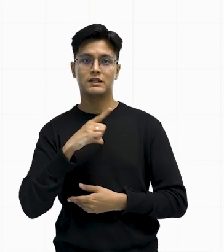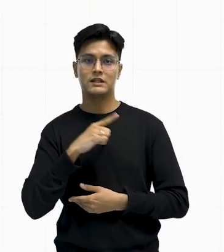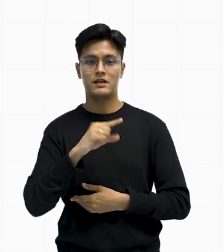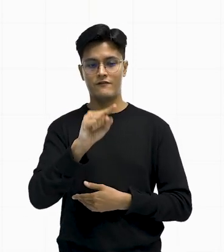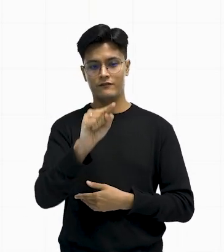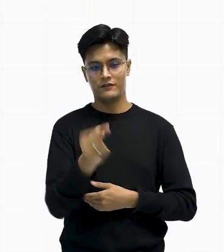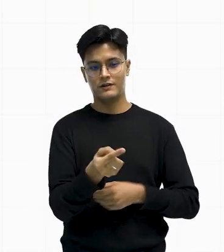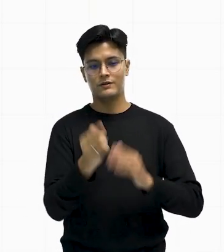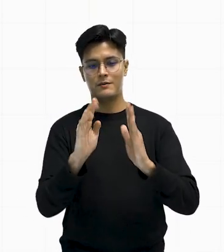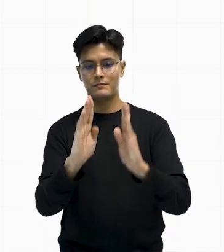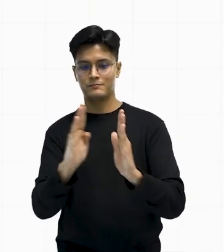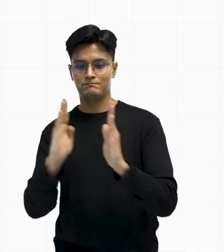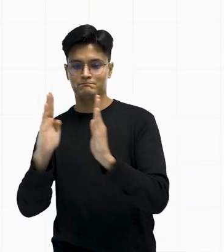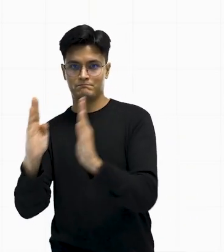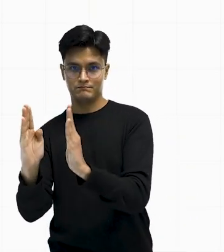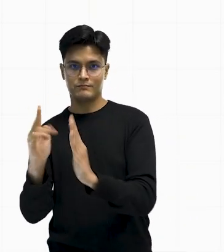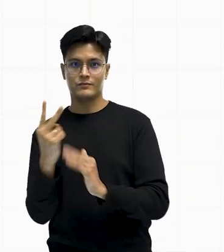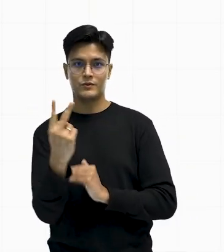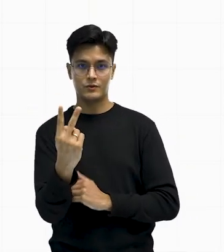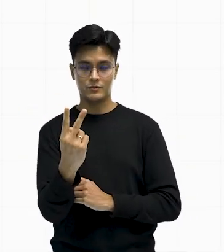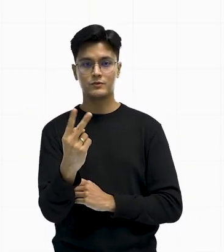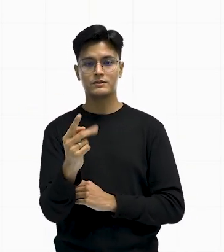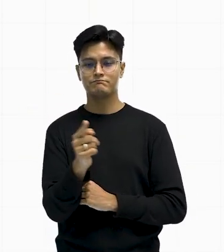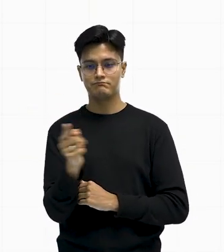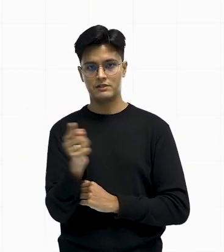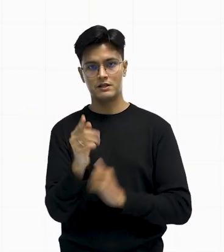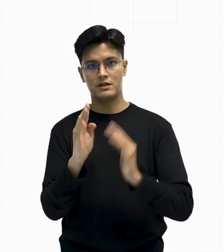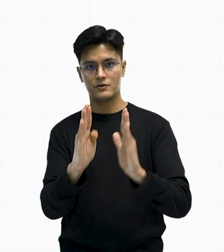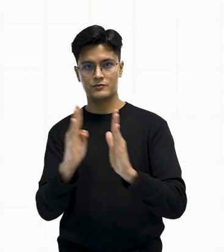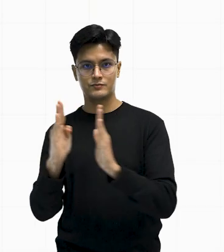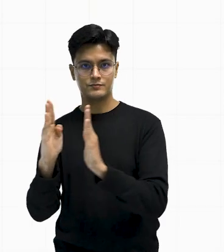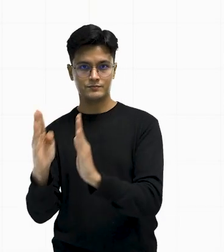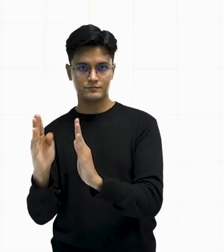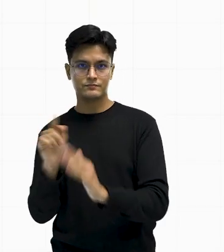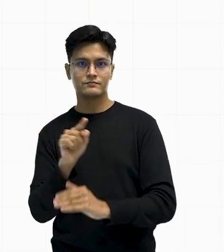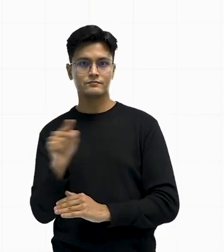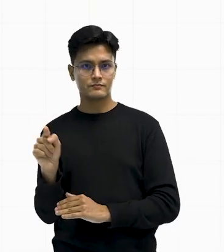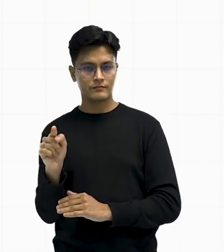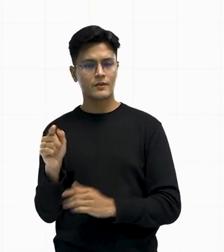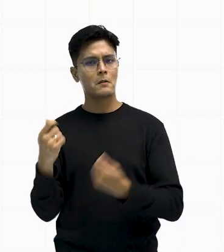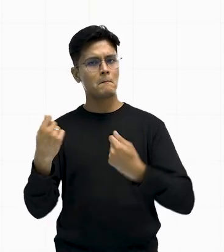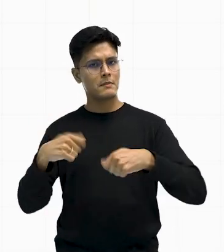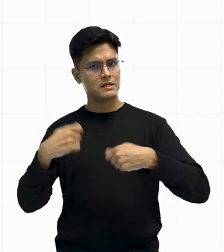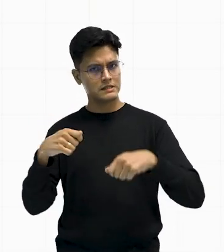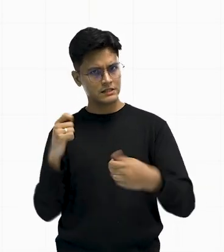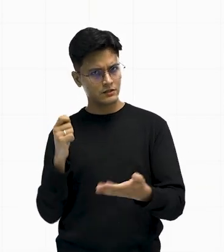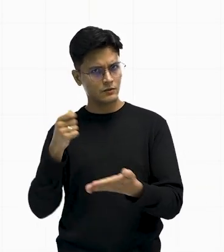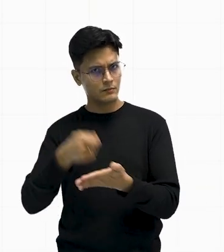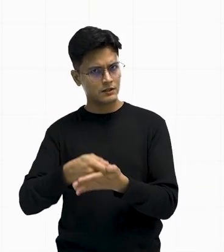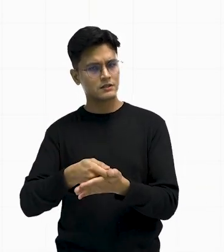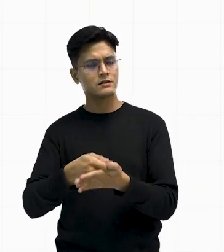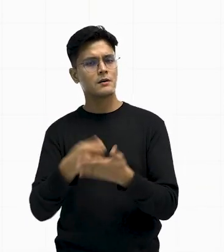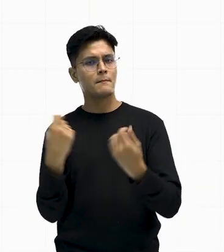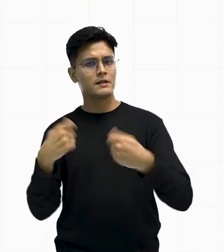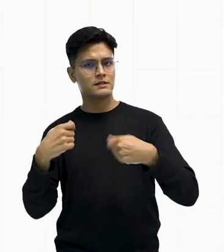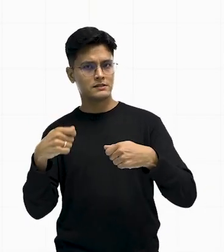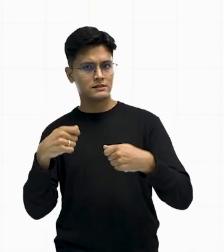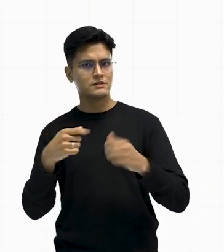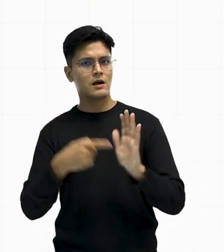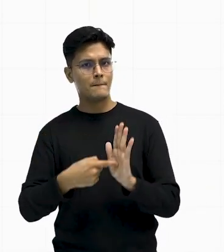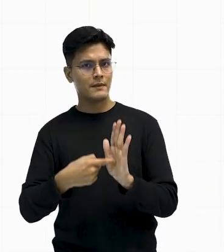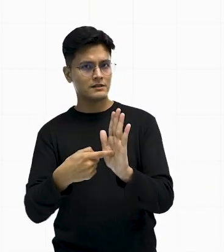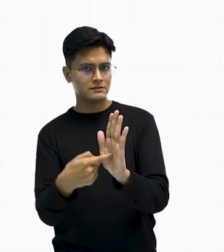casas decimais, onde essas duas casas decimais obrigatoriamente têm que aparecer